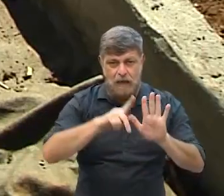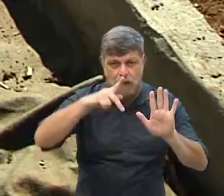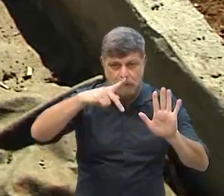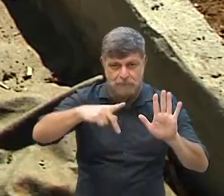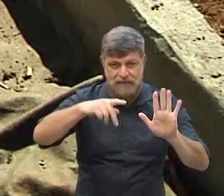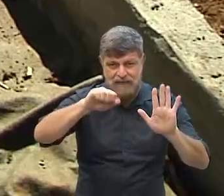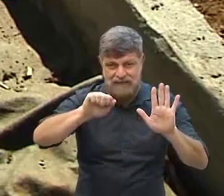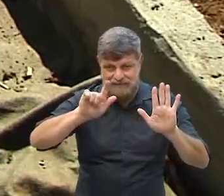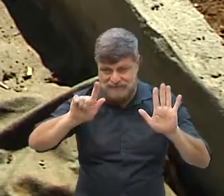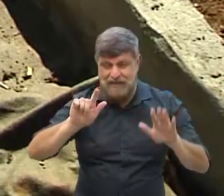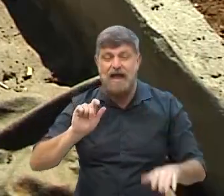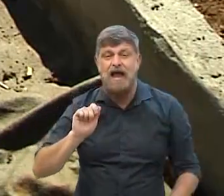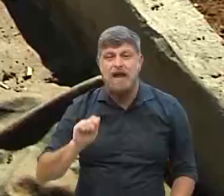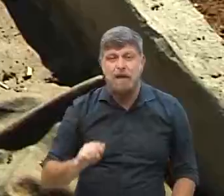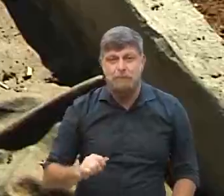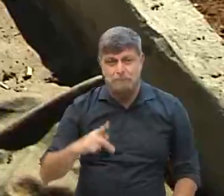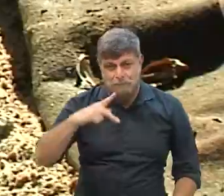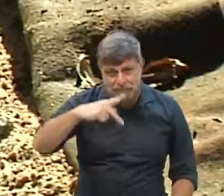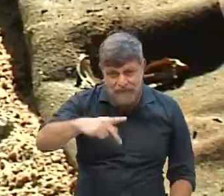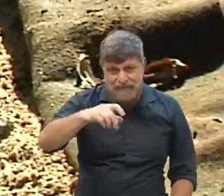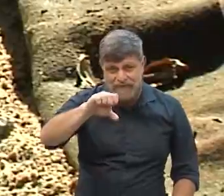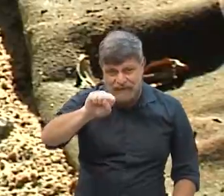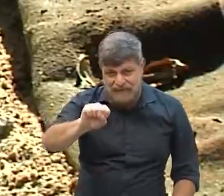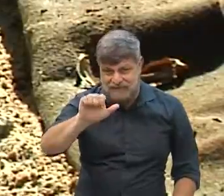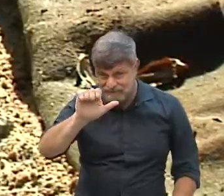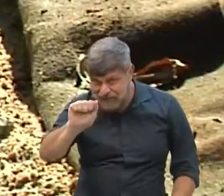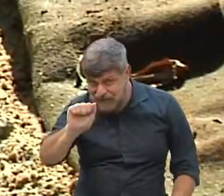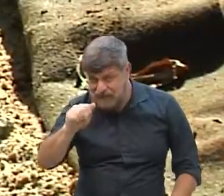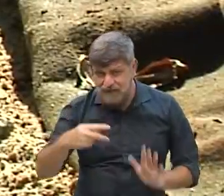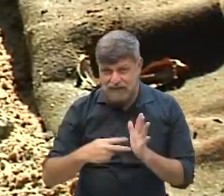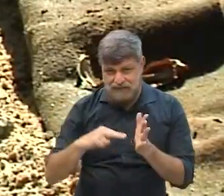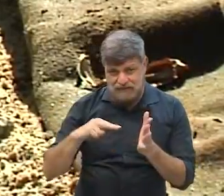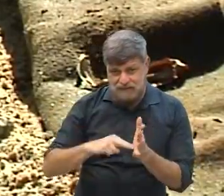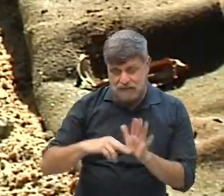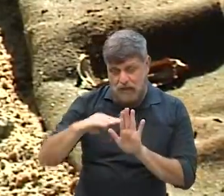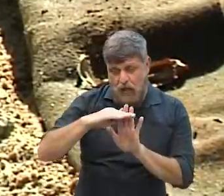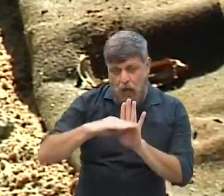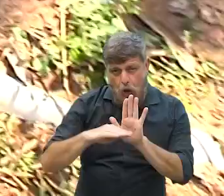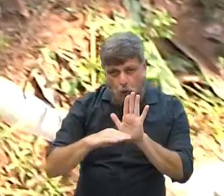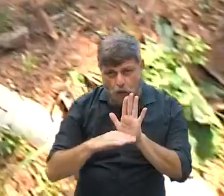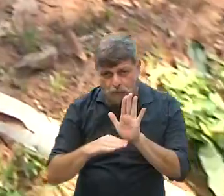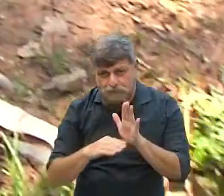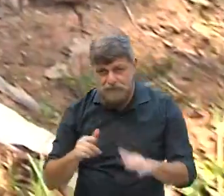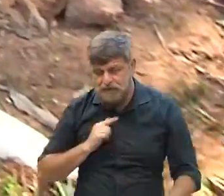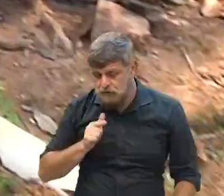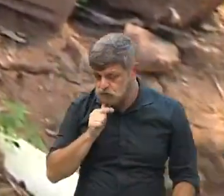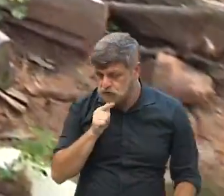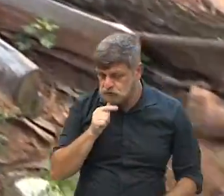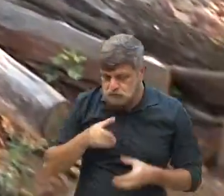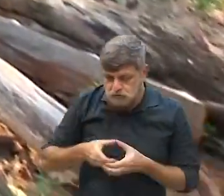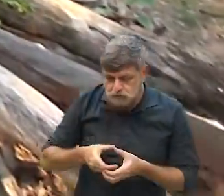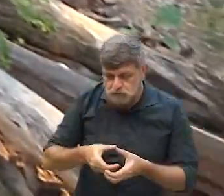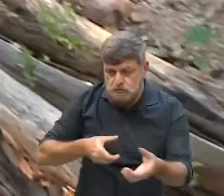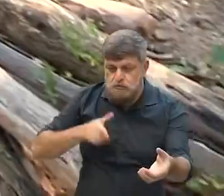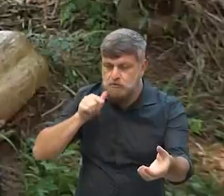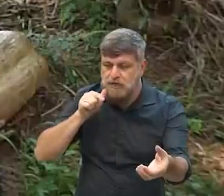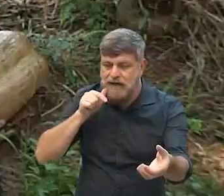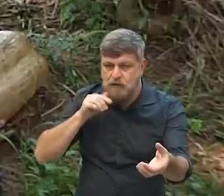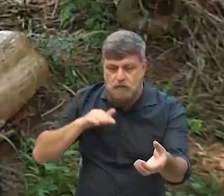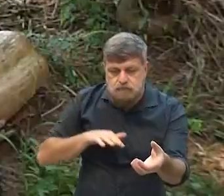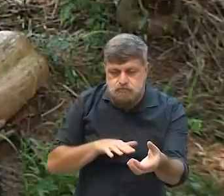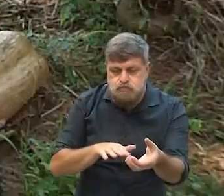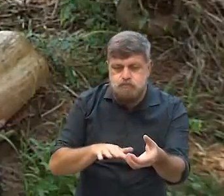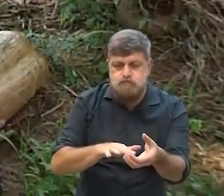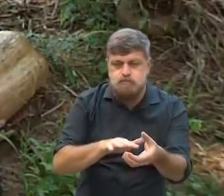de Pagamentos por Serviços Ambientais do município, e o Plano Municipal de Saneamento Básico, que leva o tratamento de